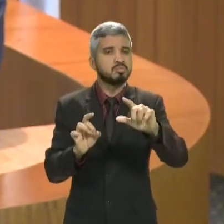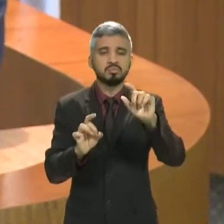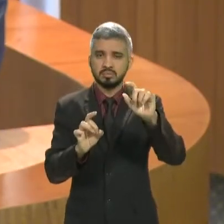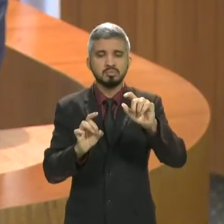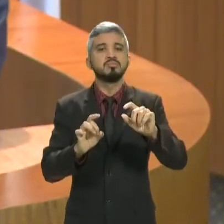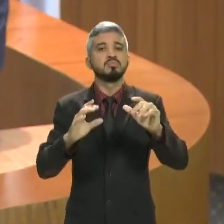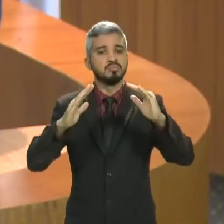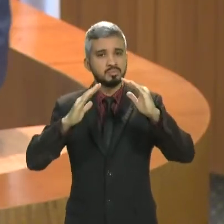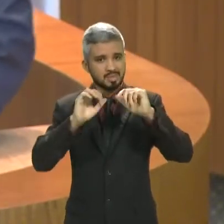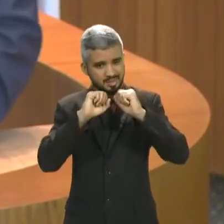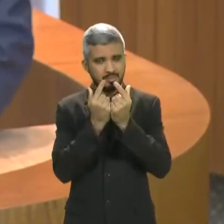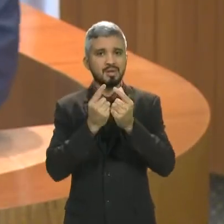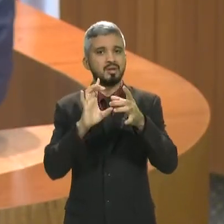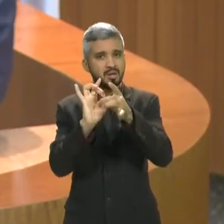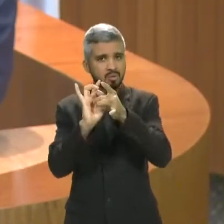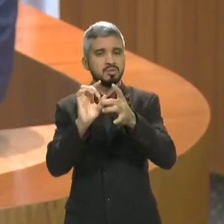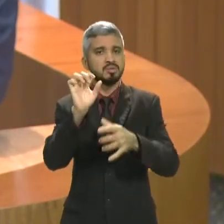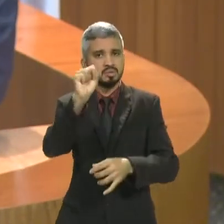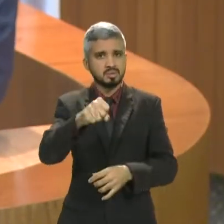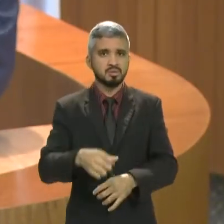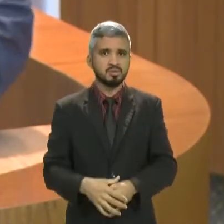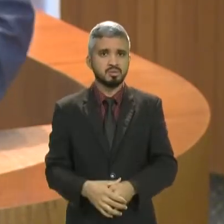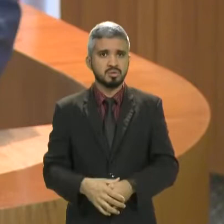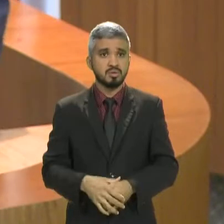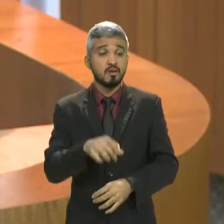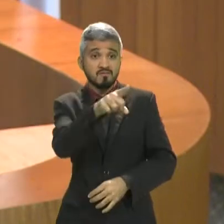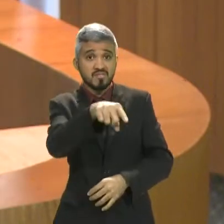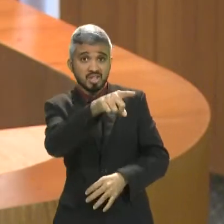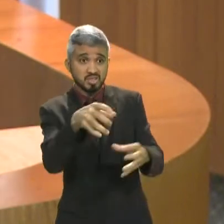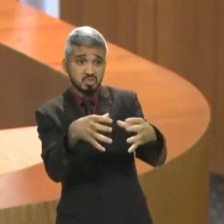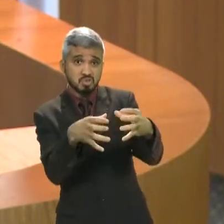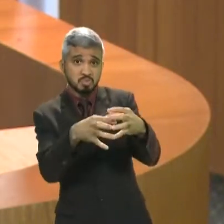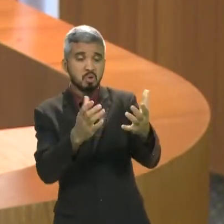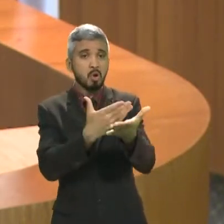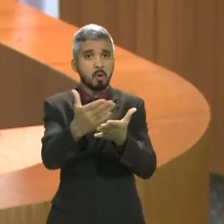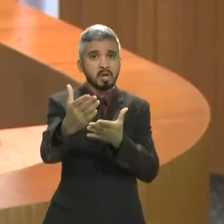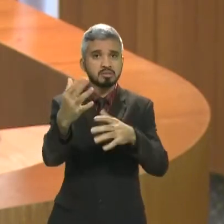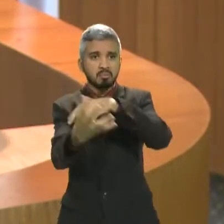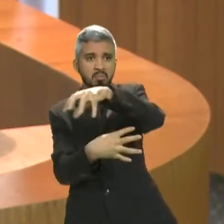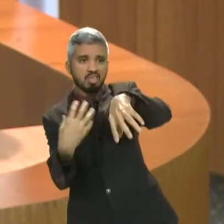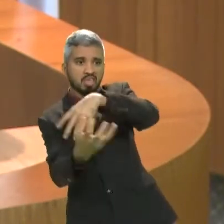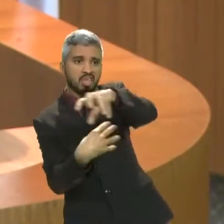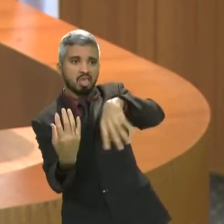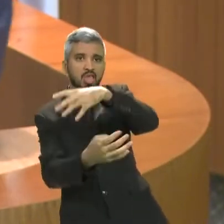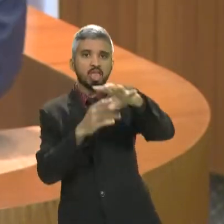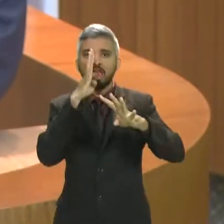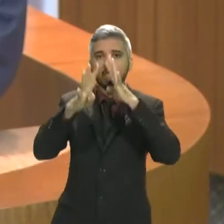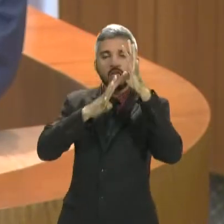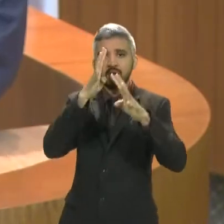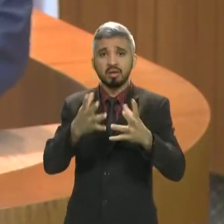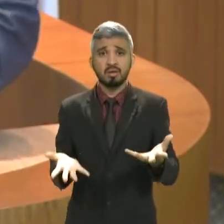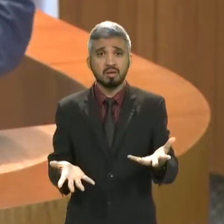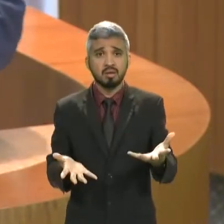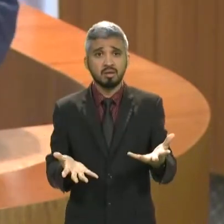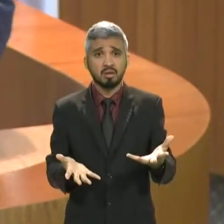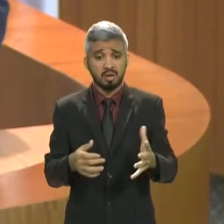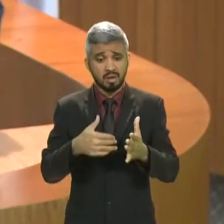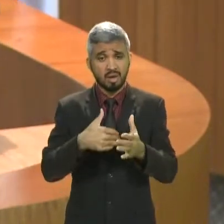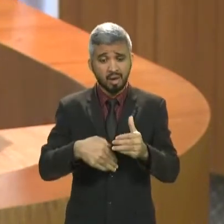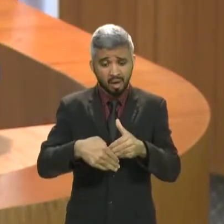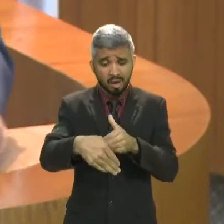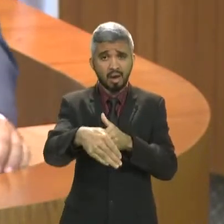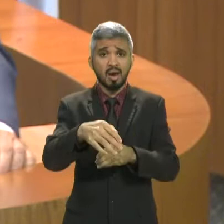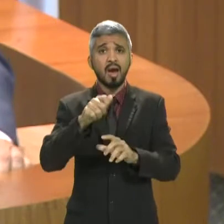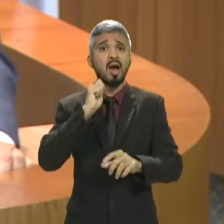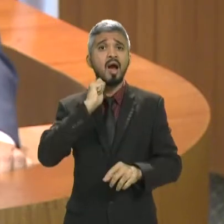d'água. Porque abril nem chegou. Eu mesmo estou aqui à disposição para votar em tudo a favor do povo. Agora, deputado Rafael